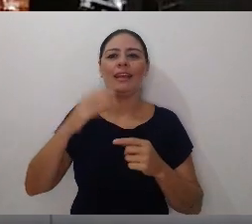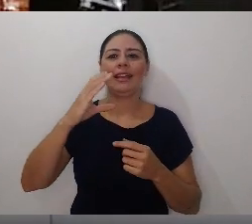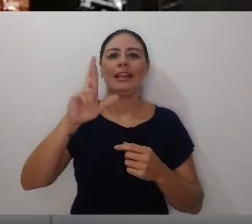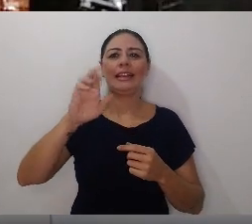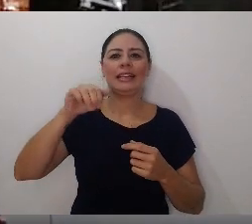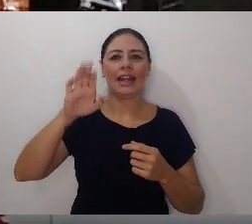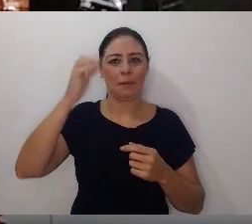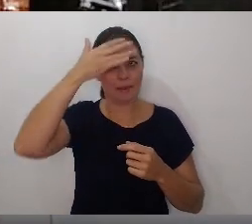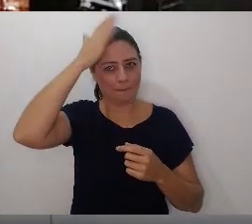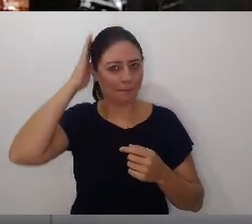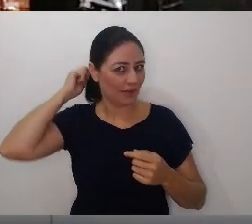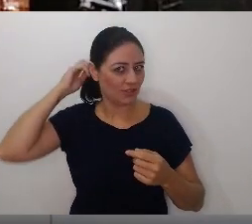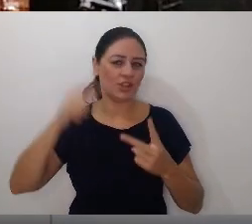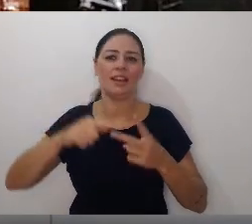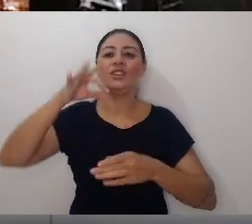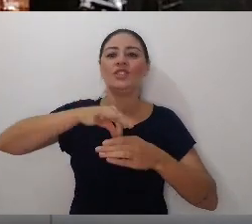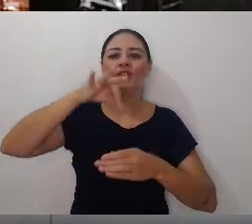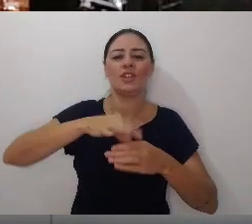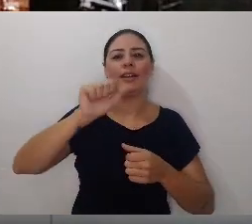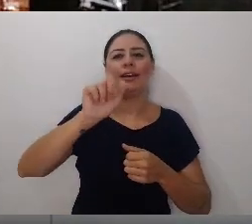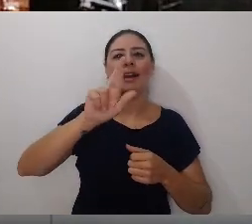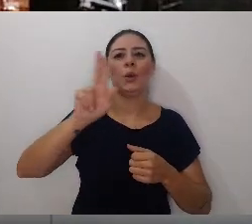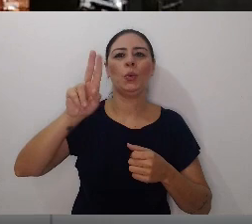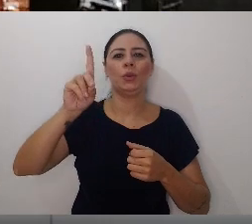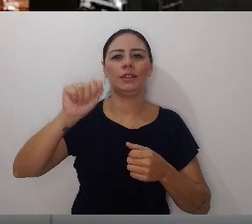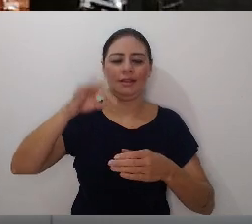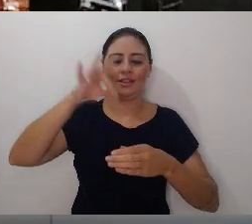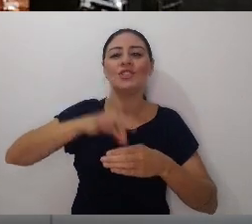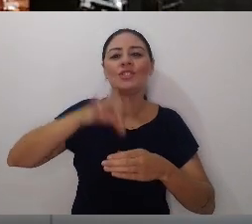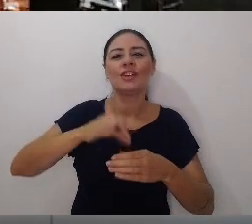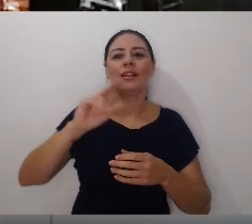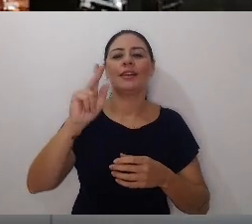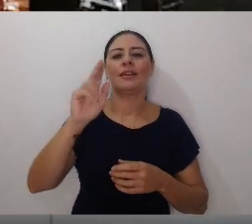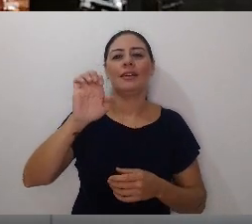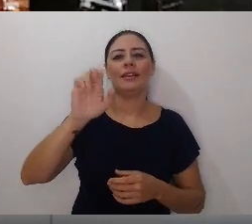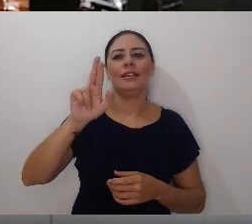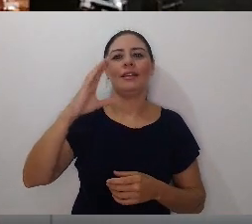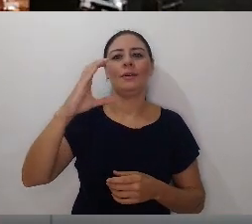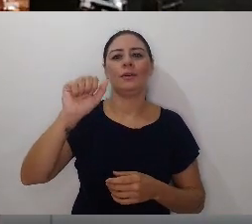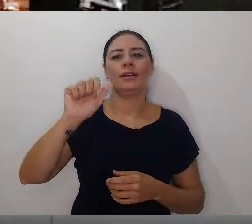R$10. Você coloca ali dentro creme para pentear, chá de arruda, chá de eucalipto,